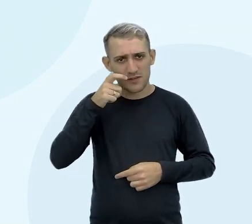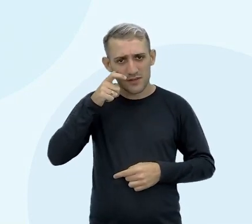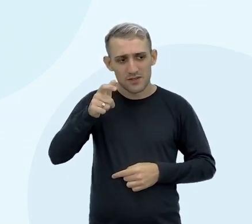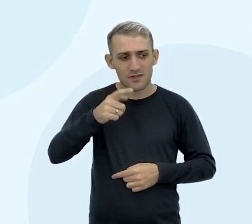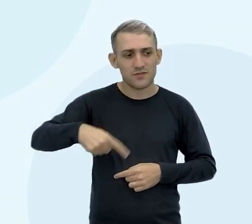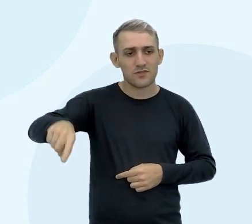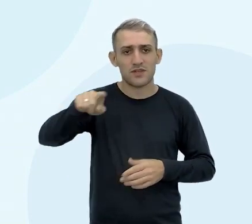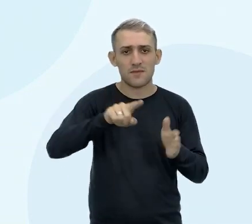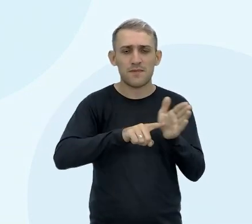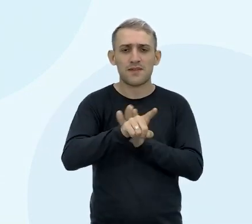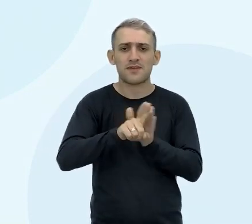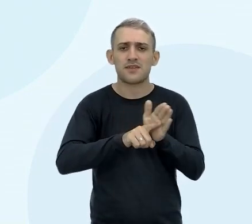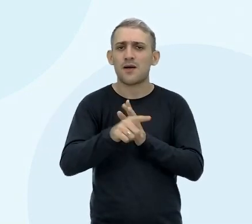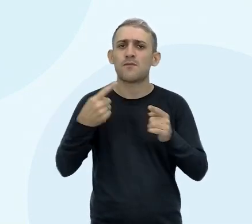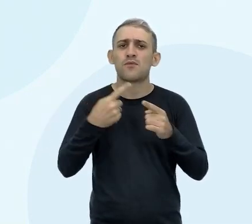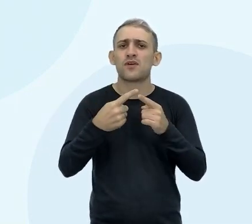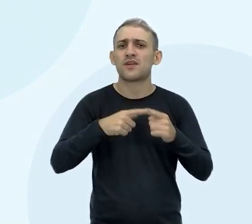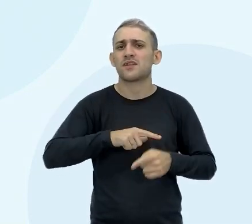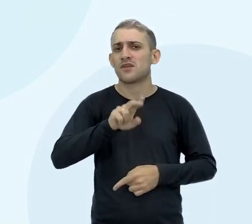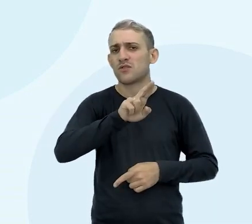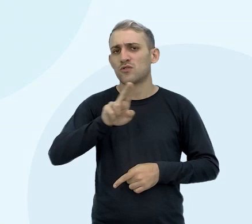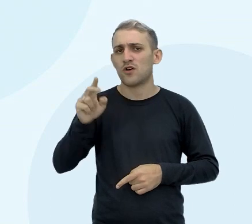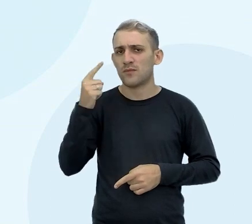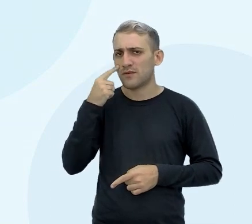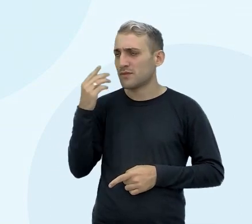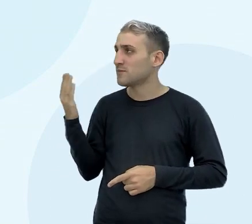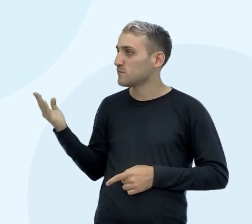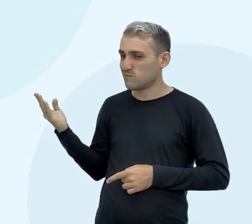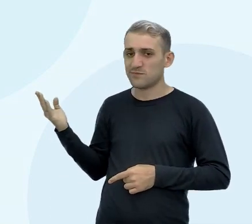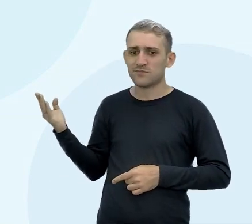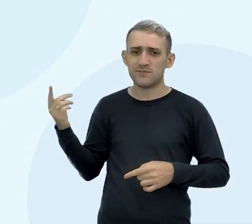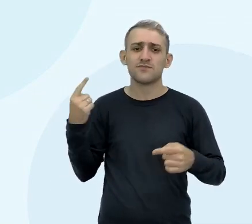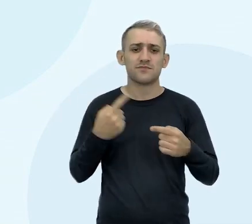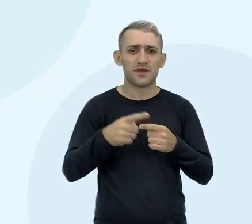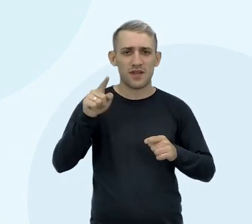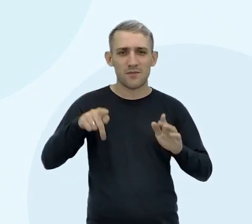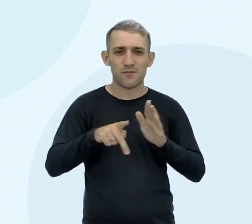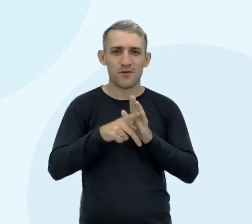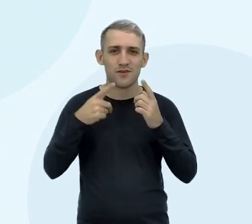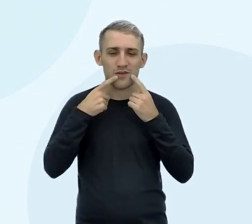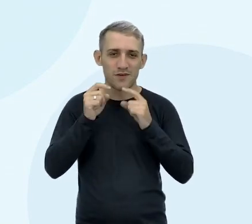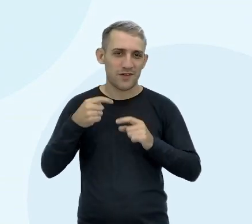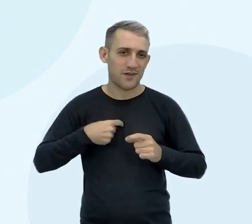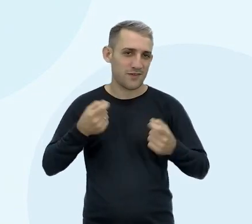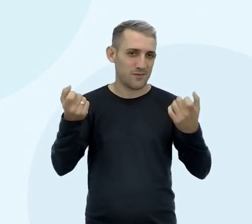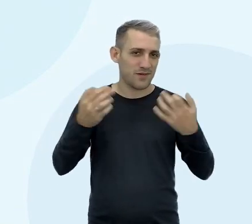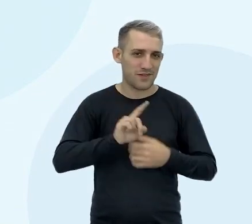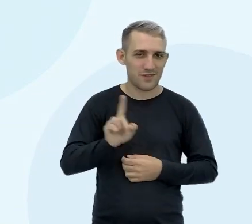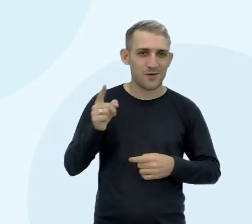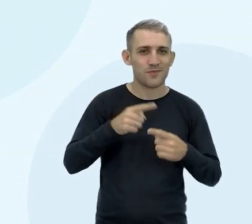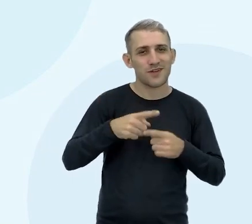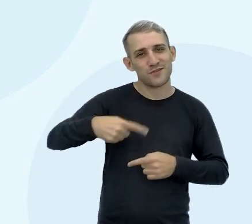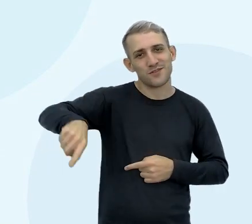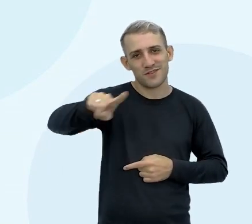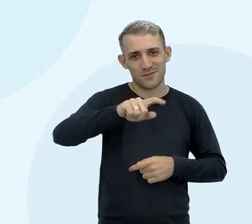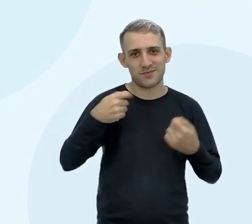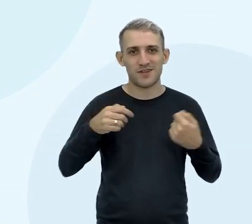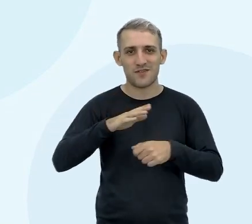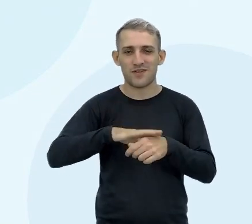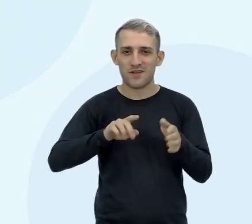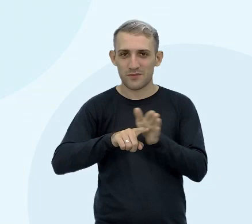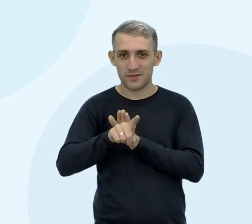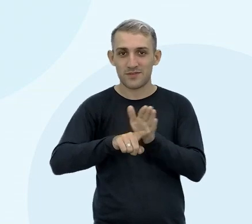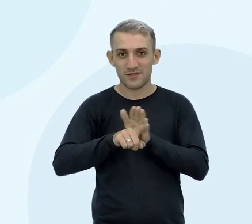vocês pesquisarem por que se chama pseudolinguagem e não linguagem, né? Claro que eu não vou falar, porque você vai ter que fazer essa pesquisa aí,